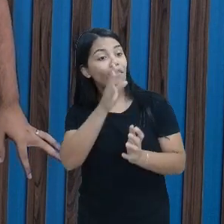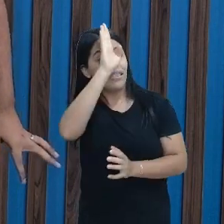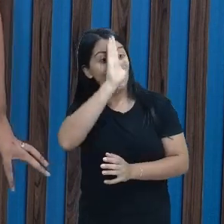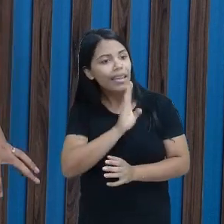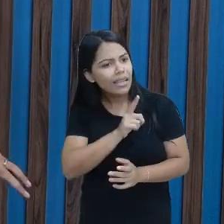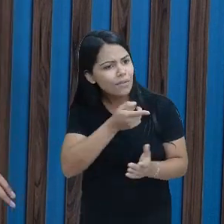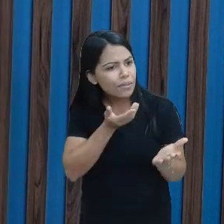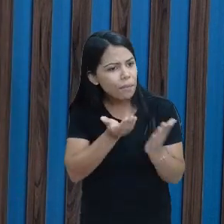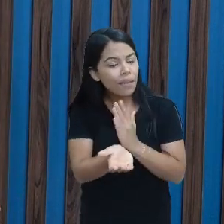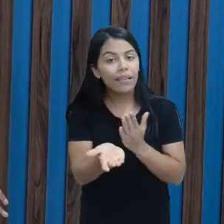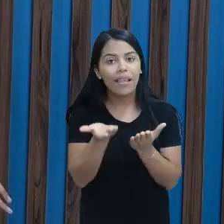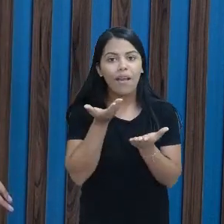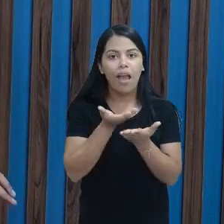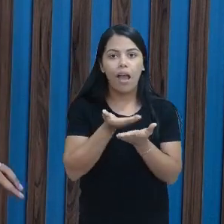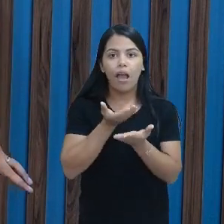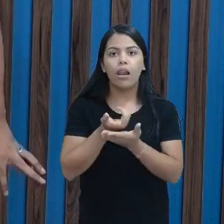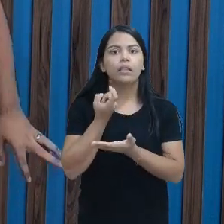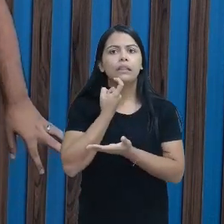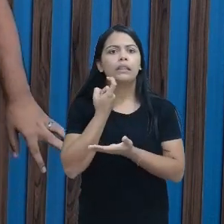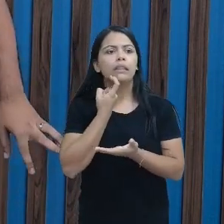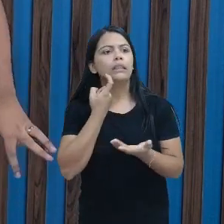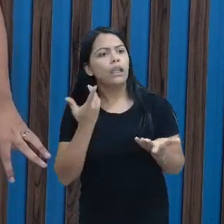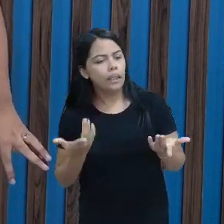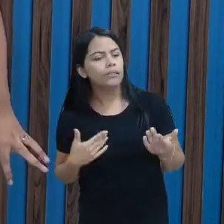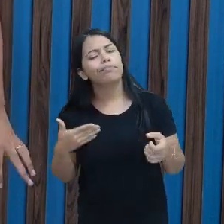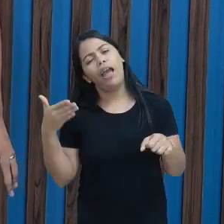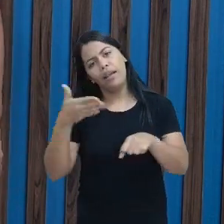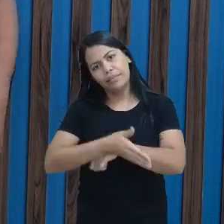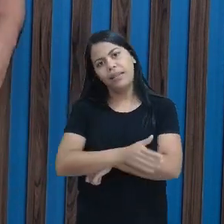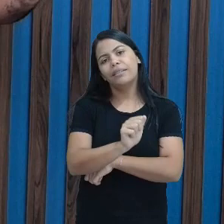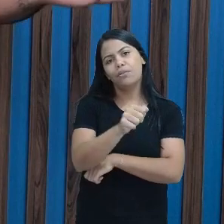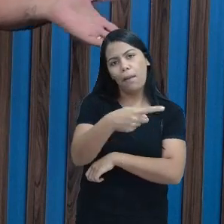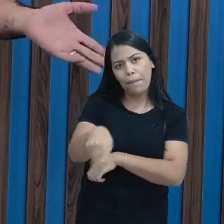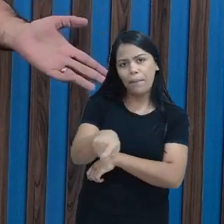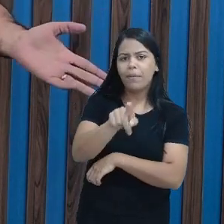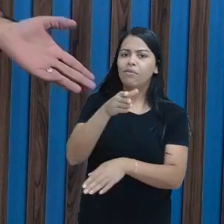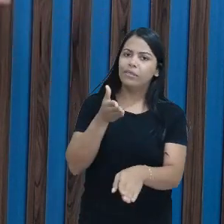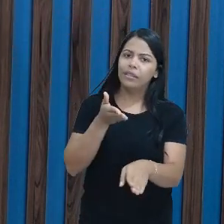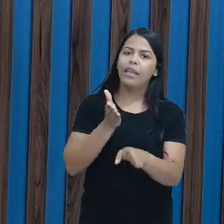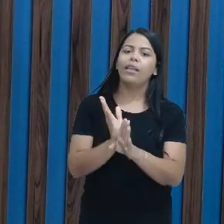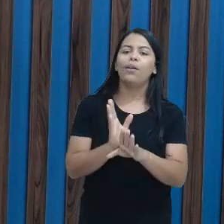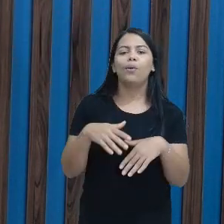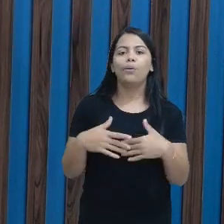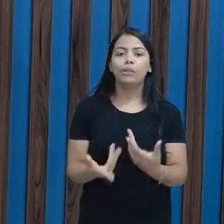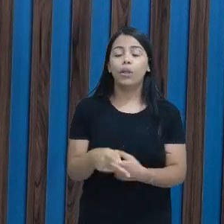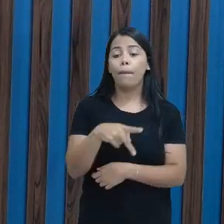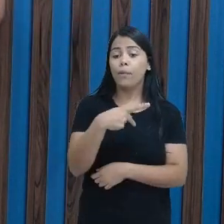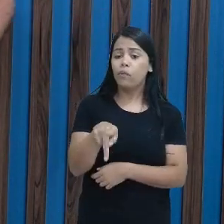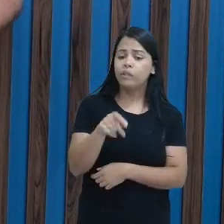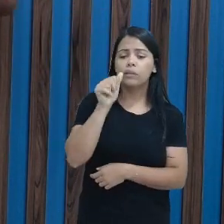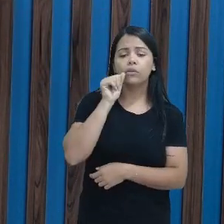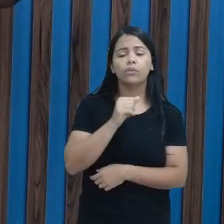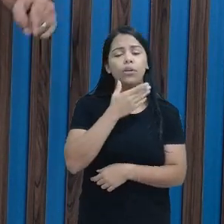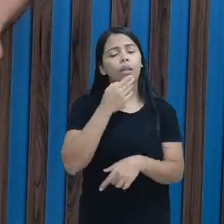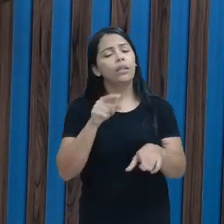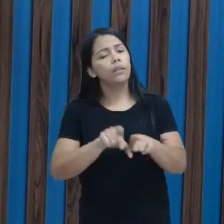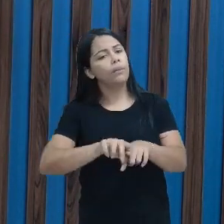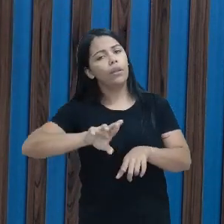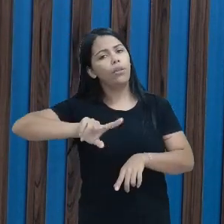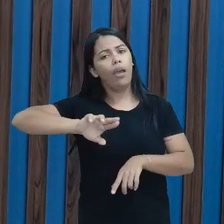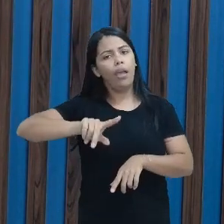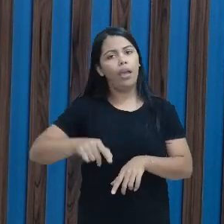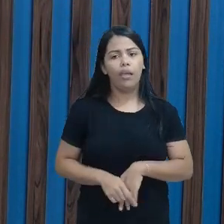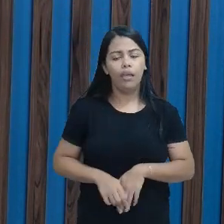foi. Eita, passou a do módulo 1, vai estar no aplicativo. Professor e professora não é diferente, também tem acesso